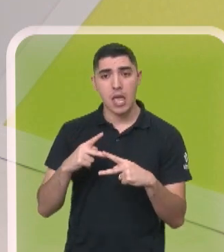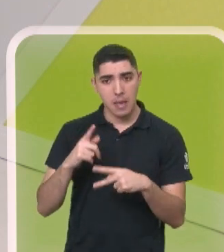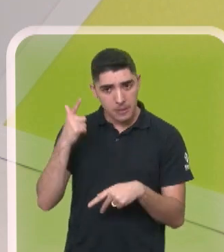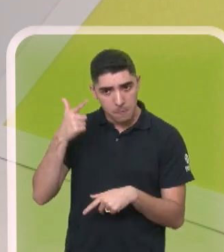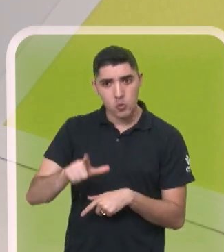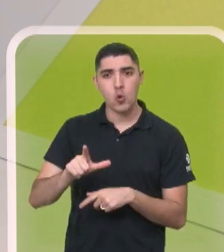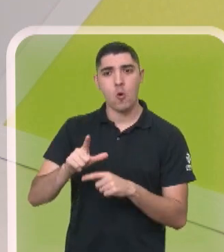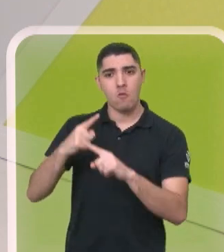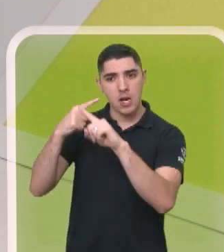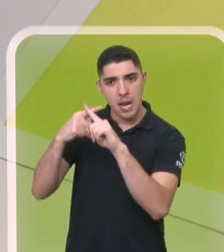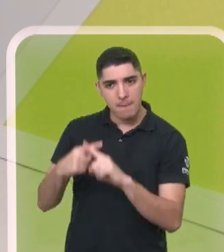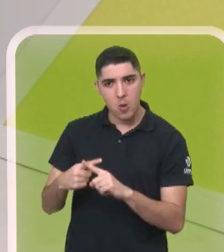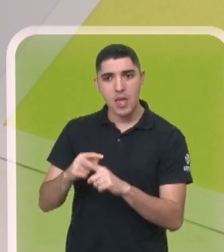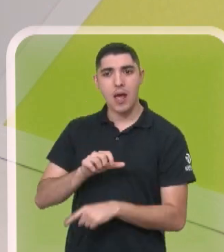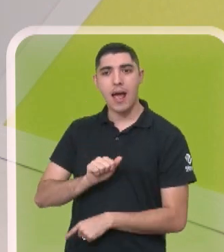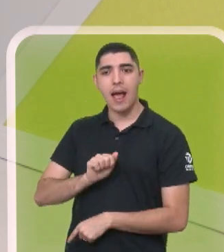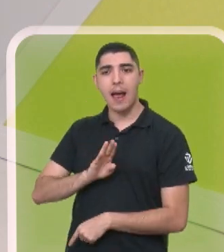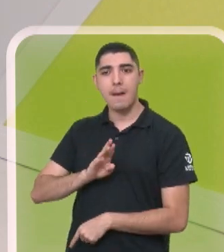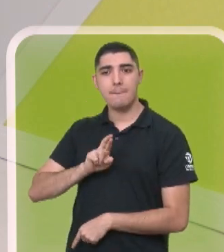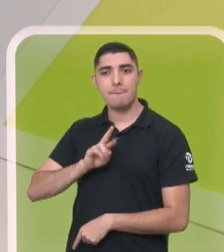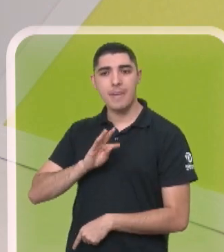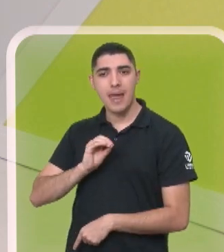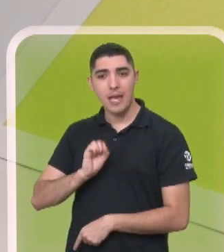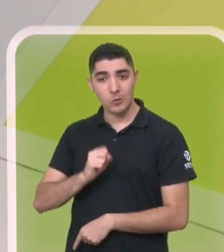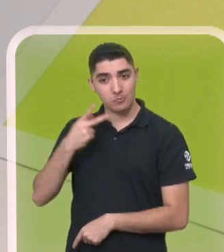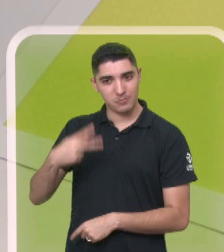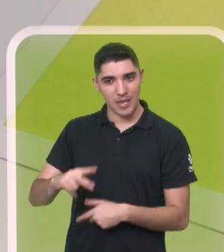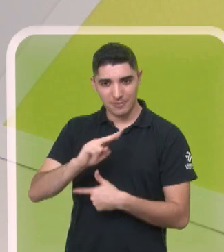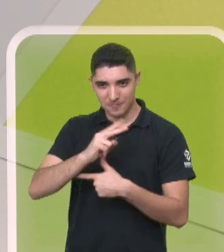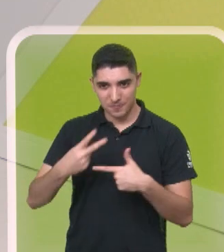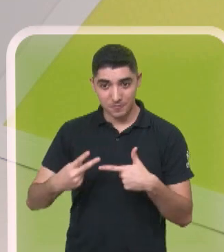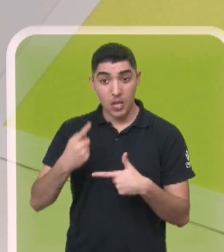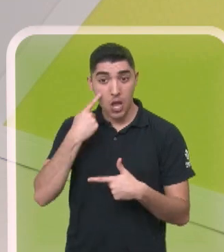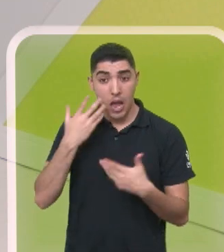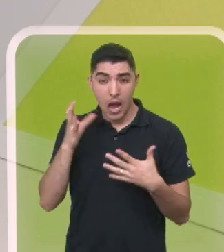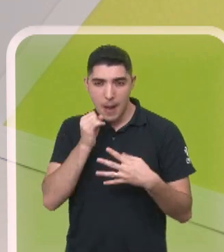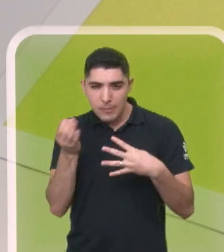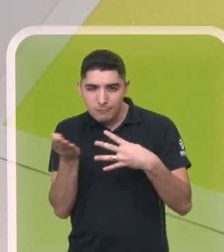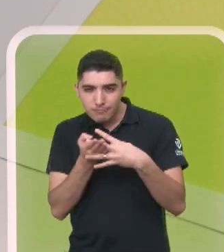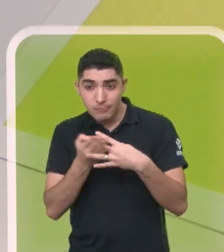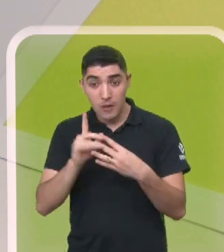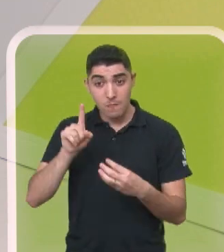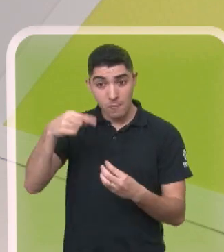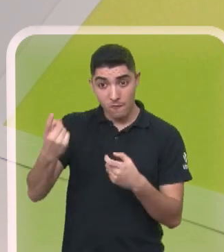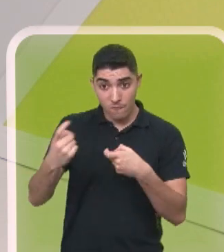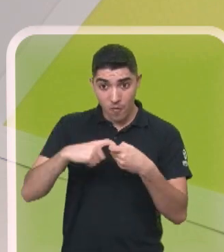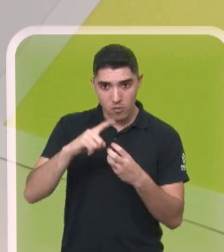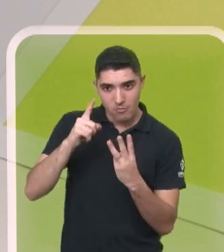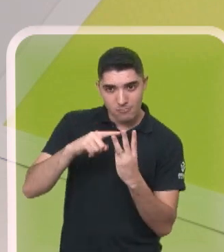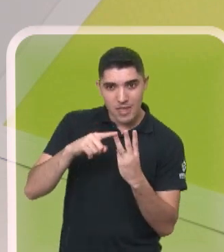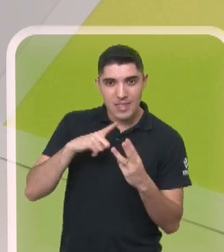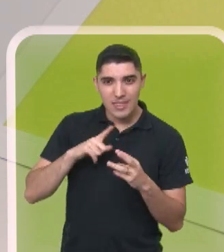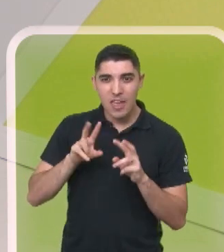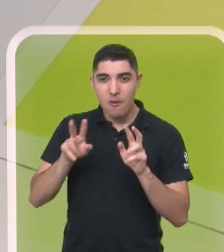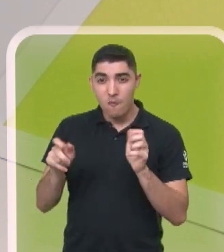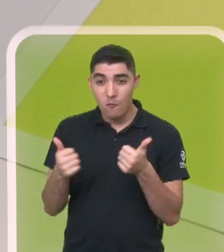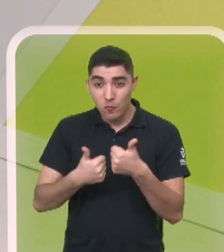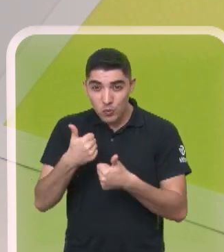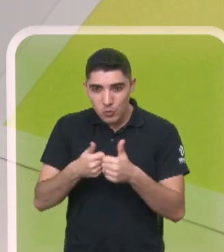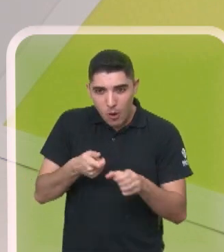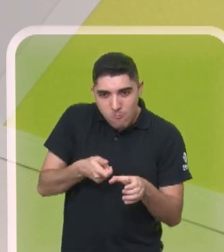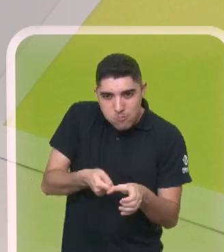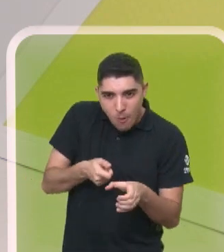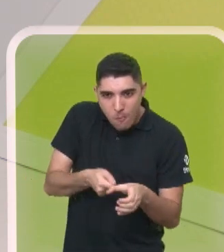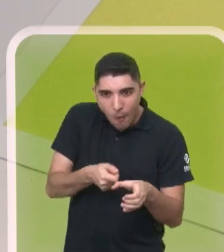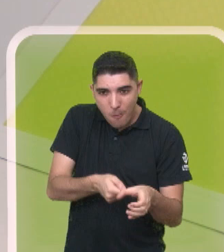uns jogos abertos aqui da nossa região, tá certo? Vou fazer o seguinte, Brunão, a gente vai para um rápido intervalo, na volta, ó, tem paletada, tem futebol de botão.